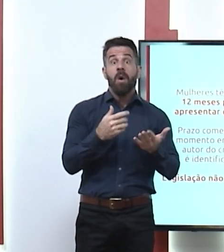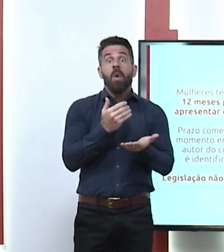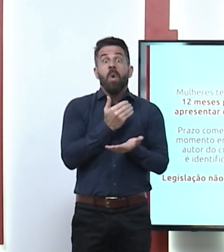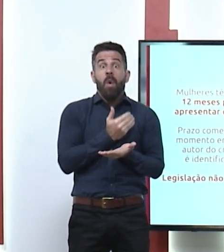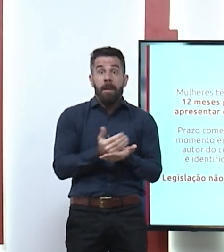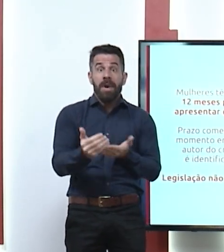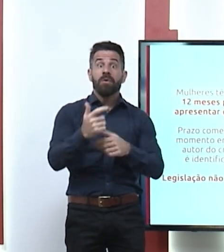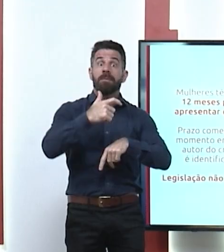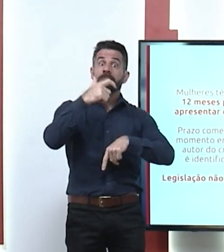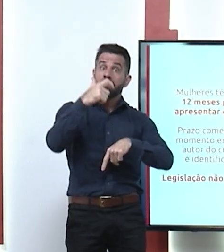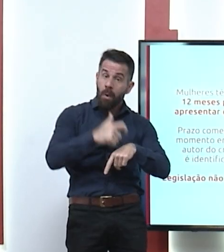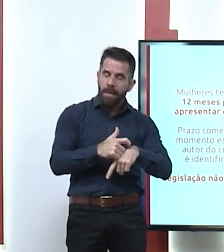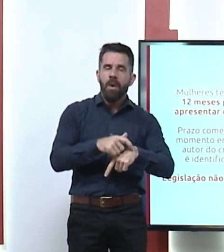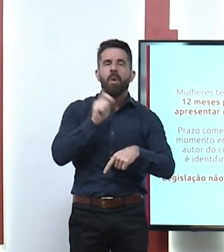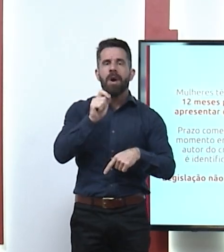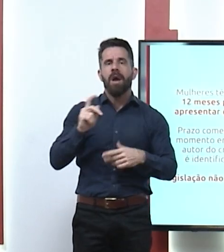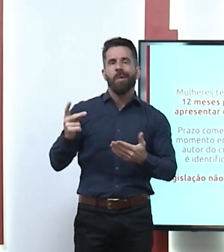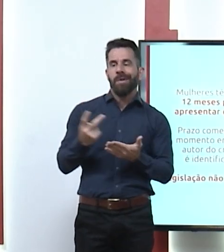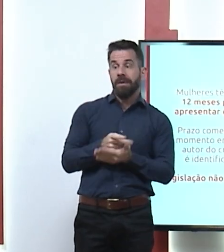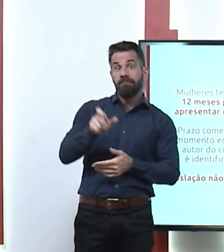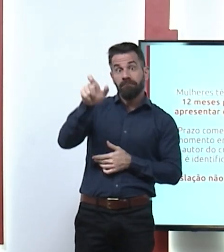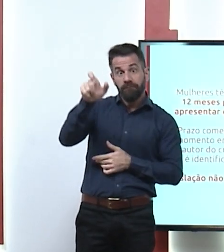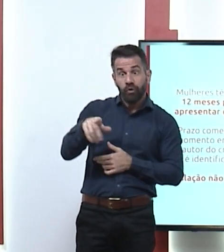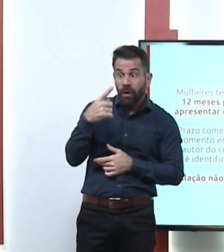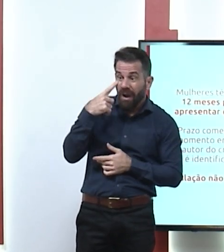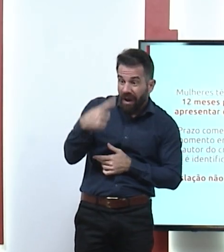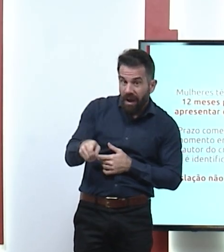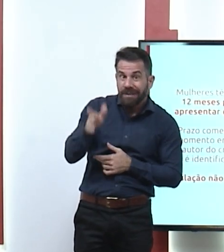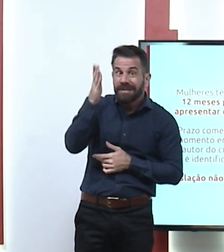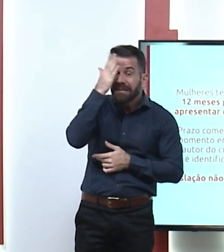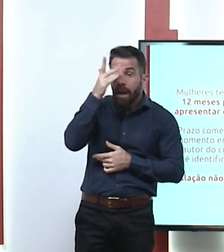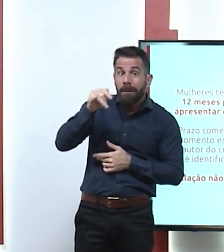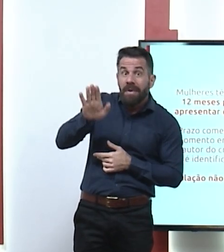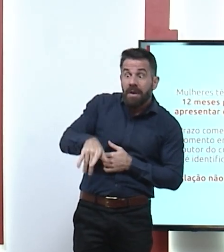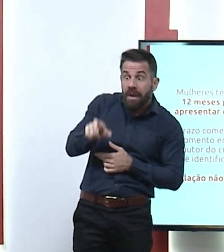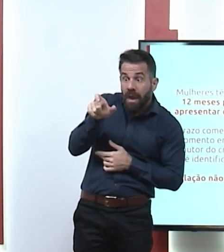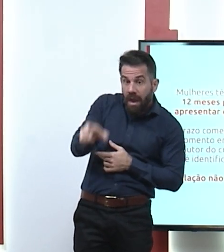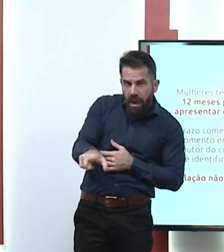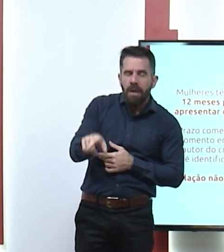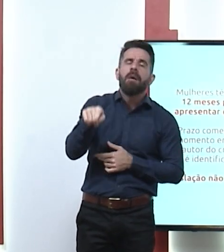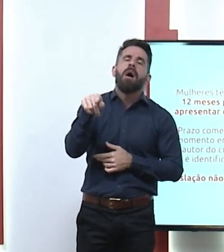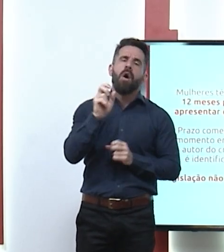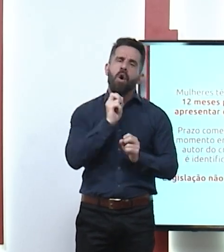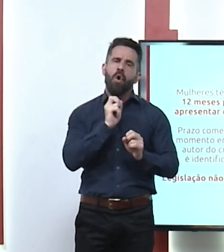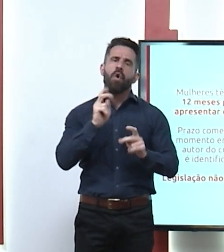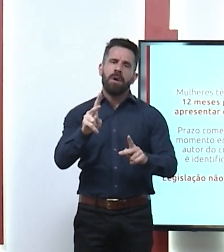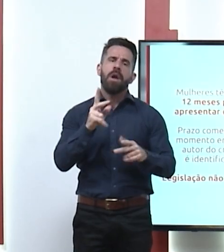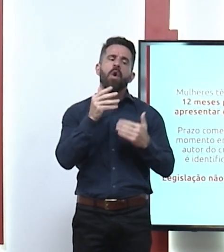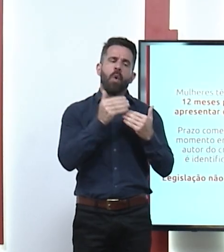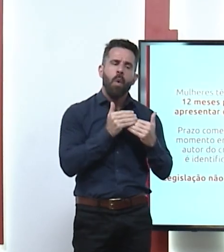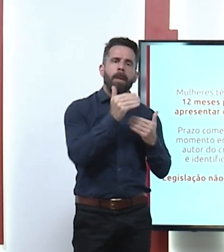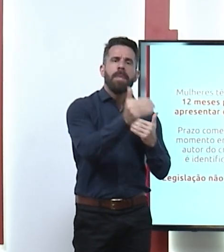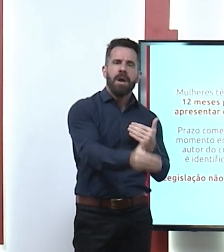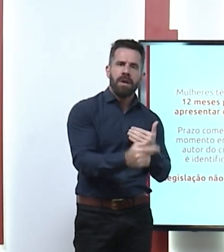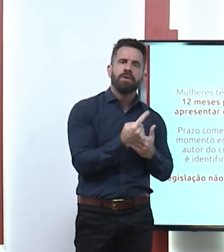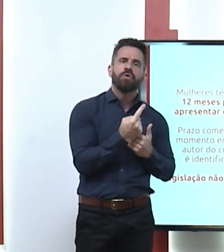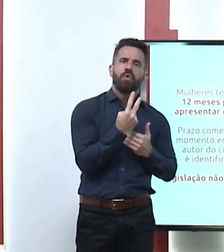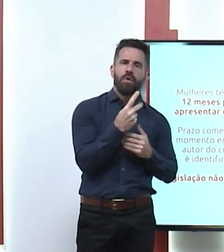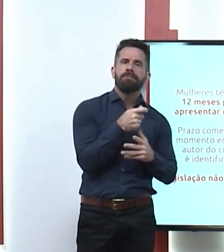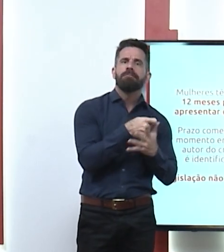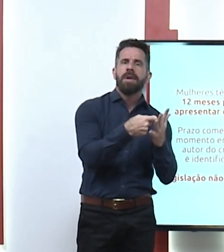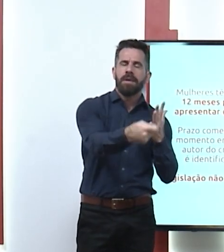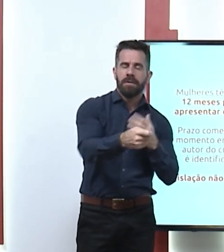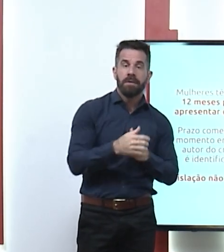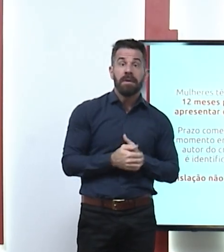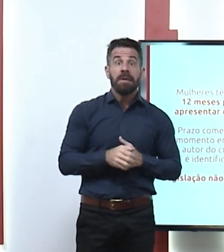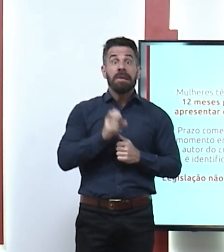partir do momento em que o autor do crime é identificado. Antes da mudança, o limite era de apenas 6